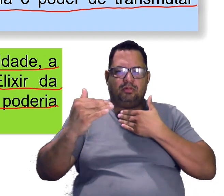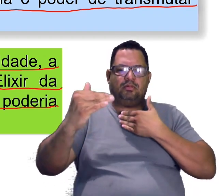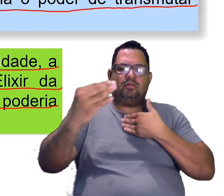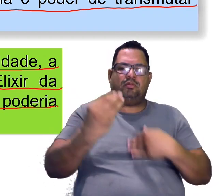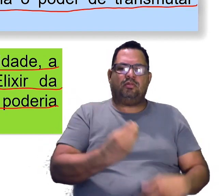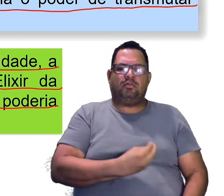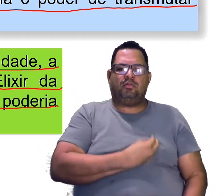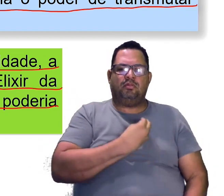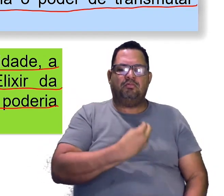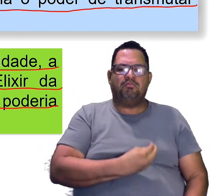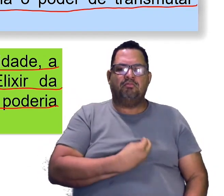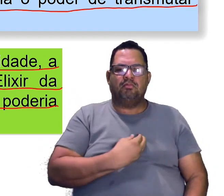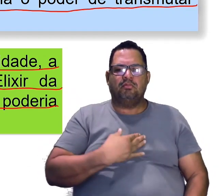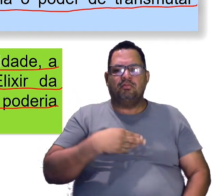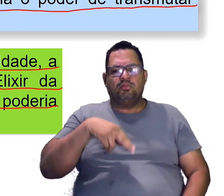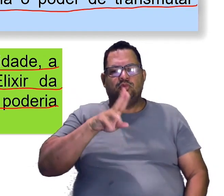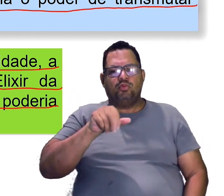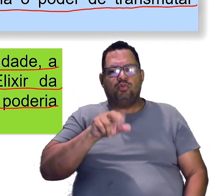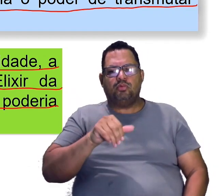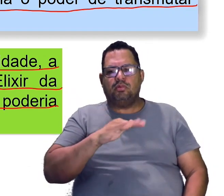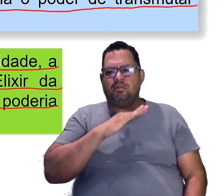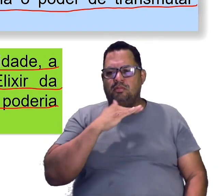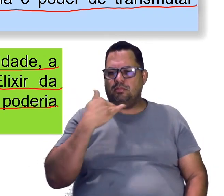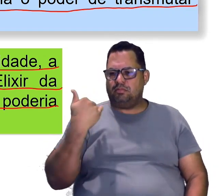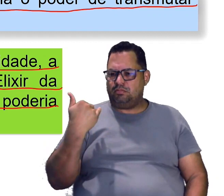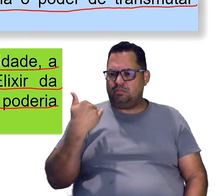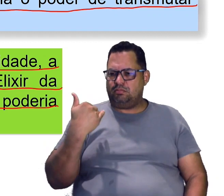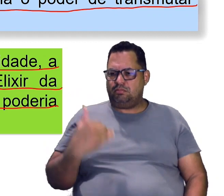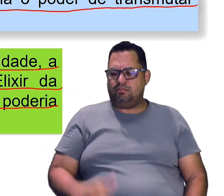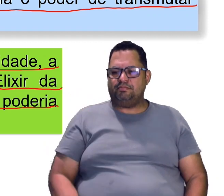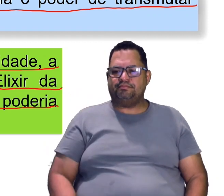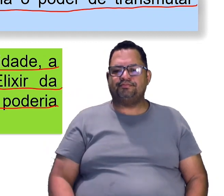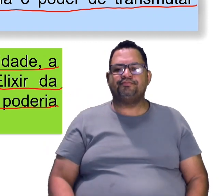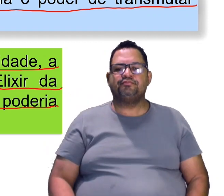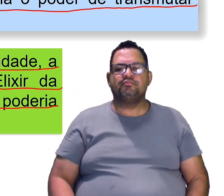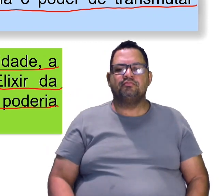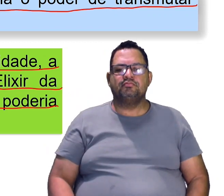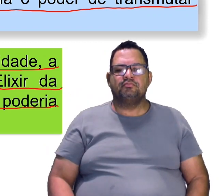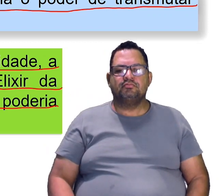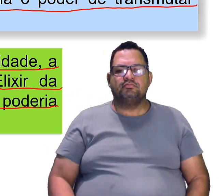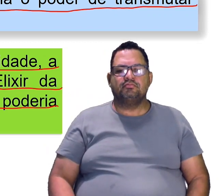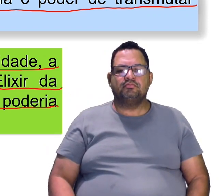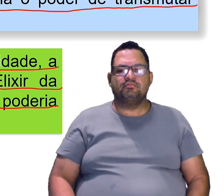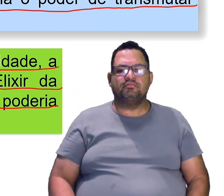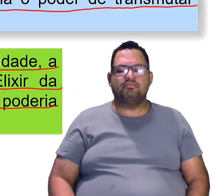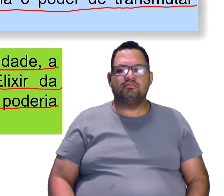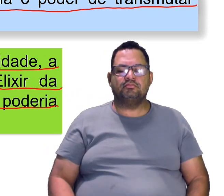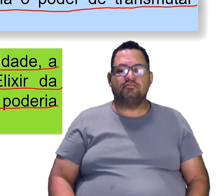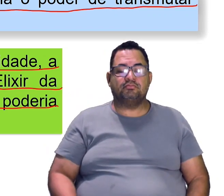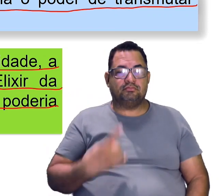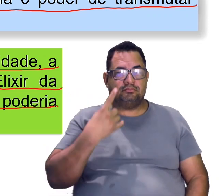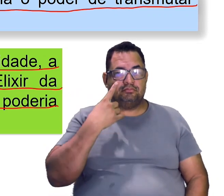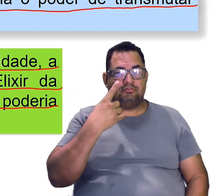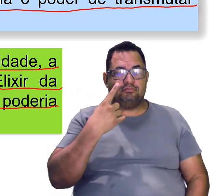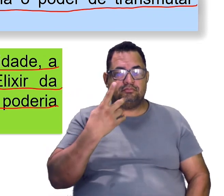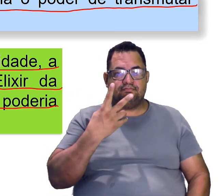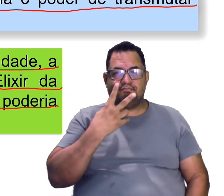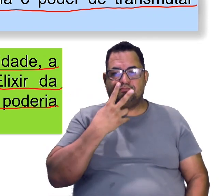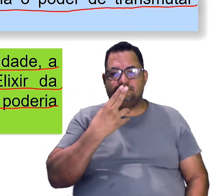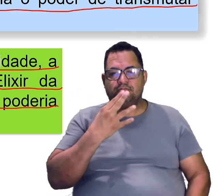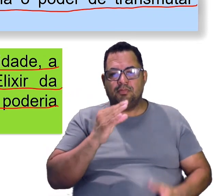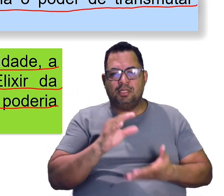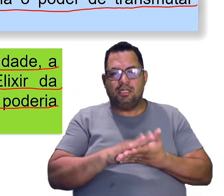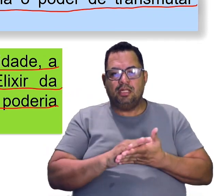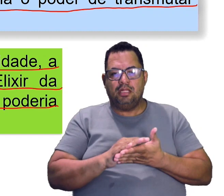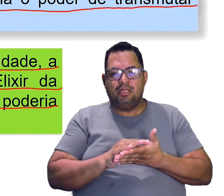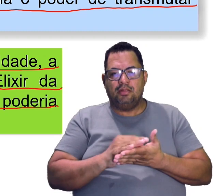humana indefinidamente. Então, se vocês observarem atualmente, meu caro aluno, então é como se fossem